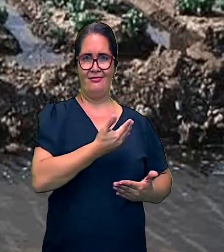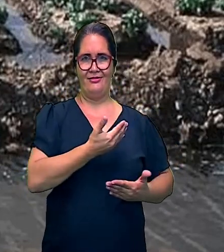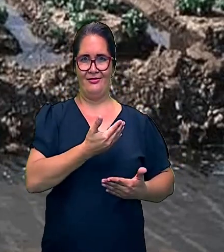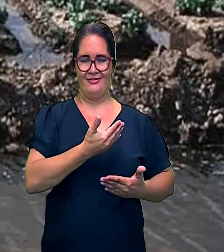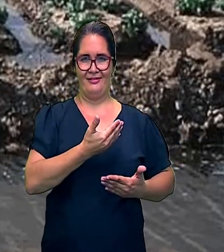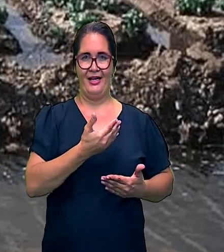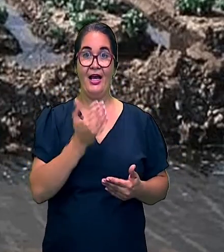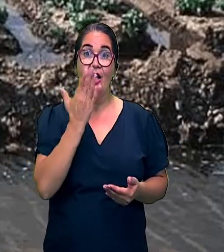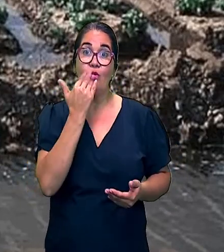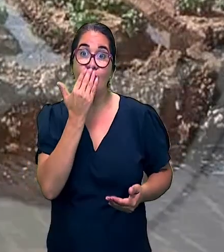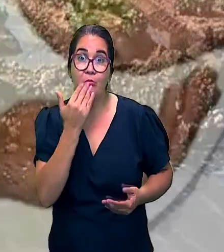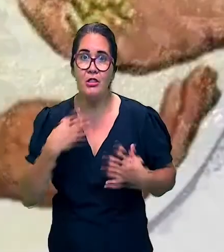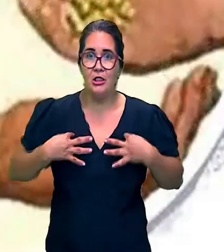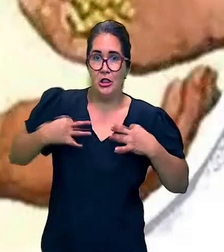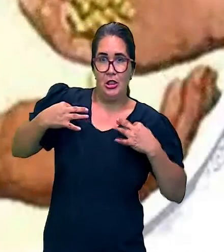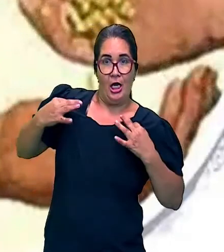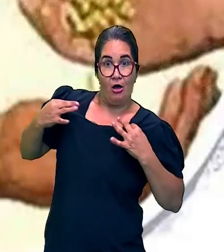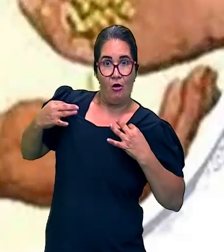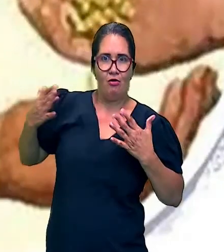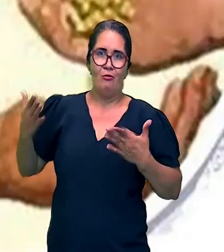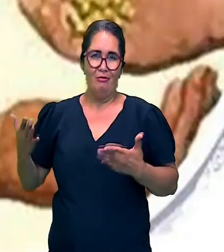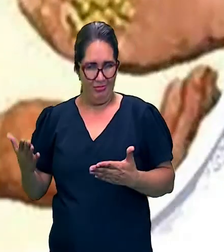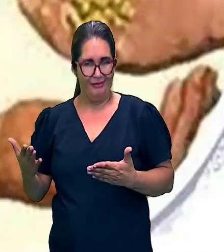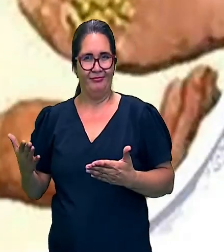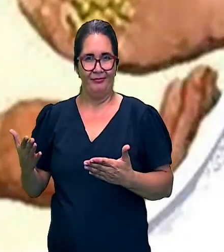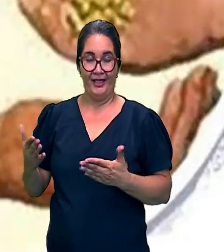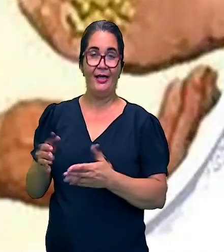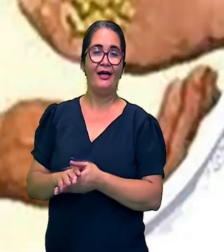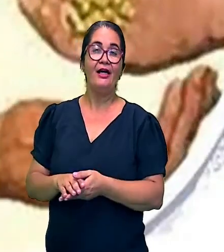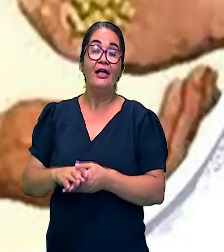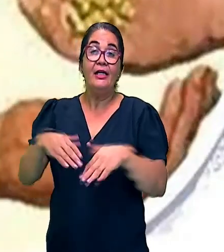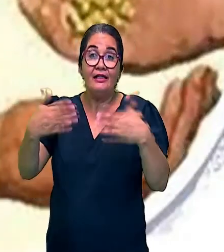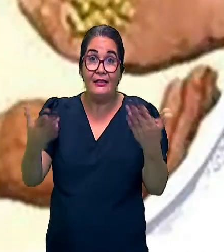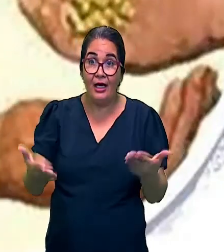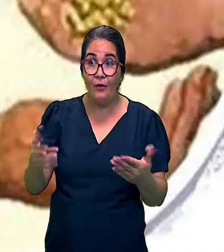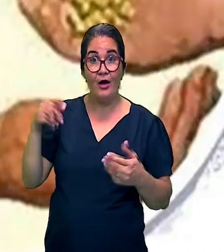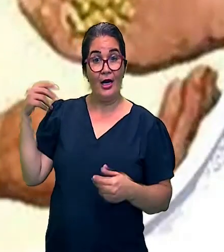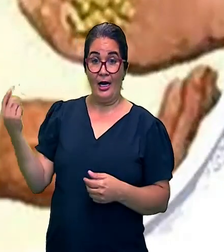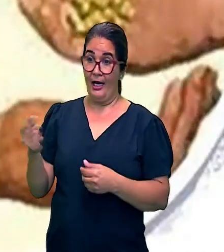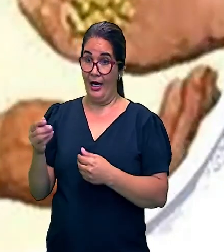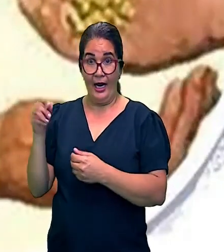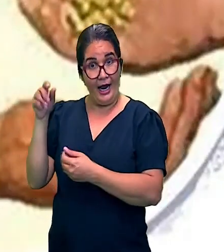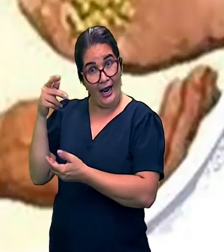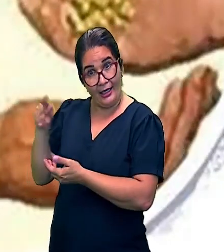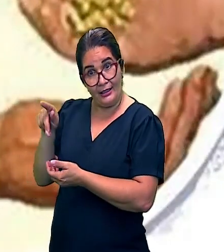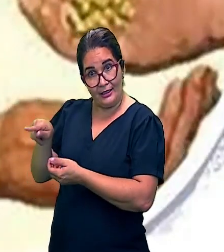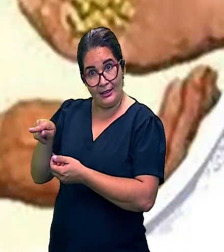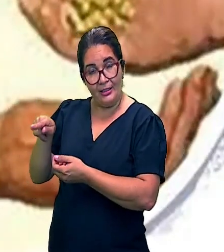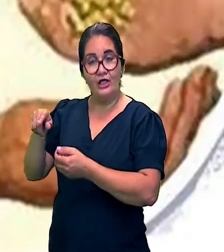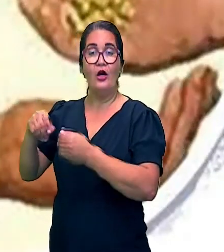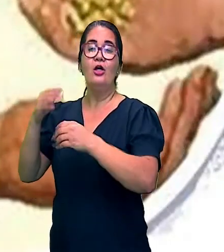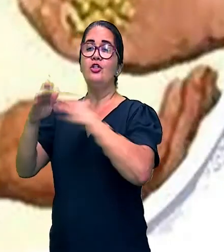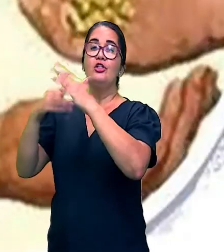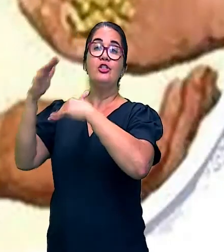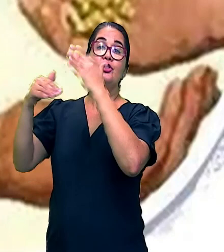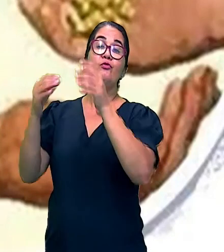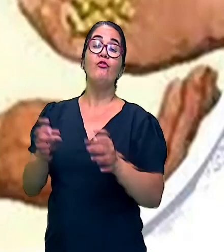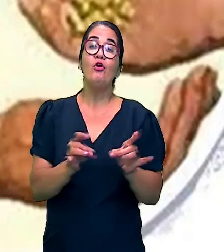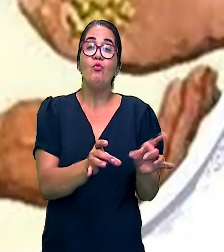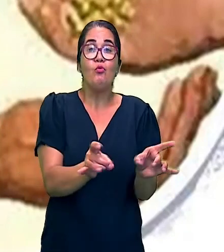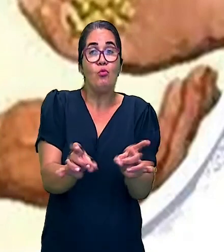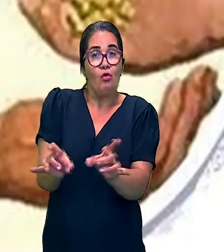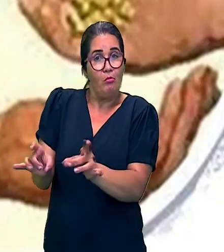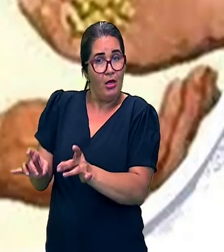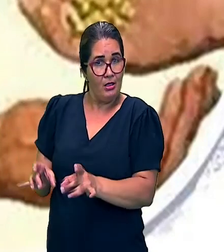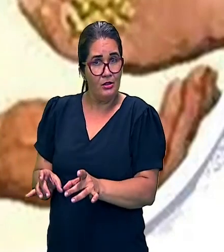comércio. E essas trocas comerciais se expandiam e a população também crescia conforme